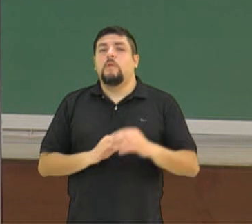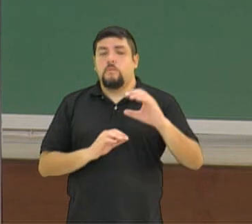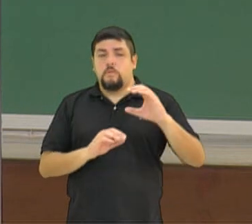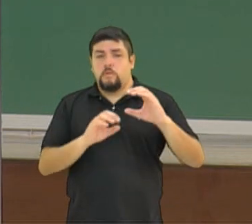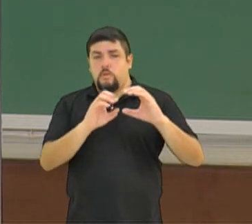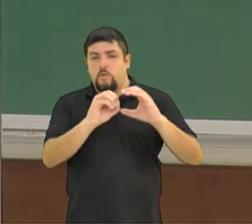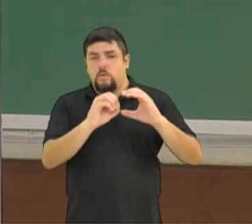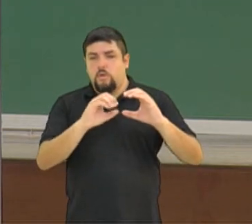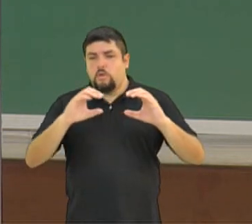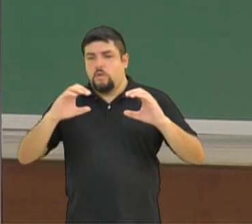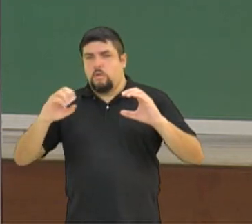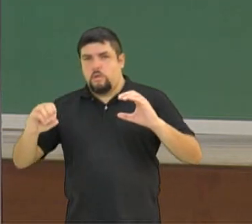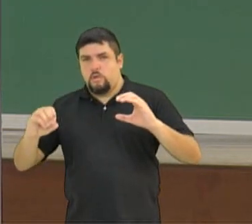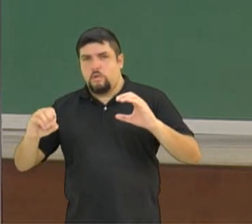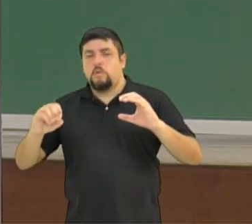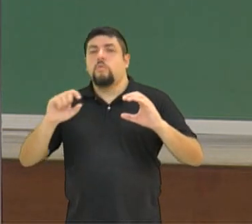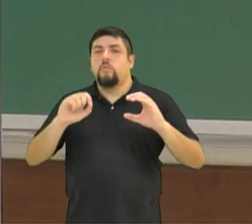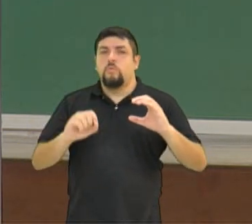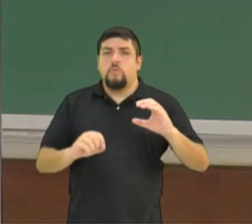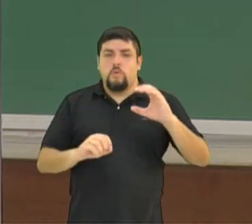tá bom? É uma carbonila.